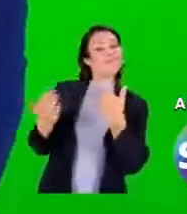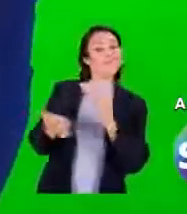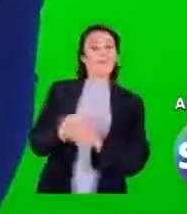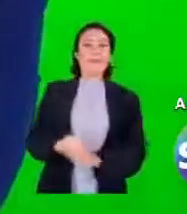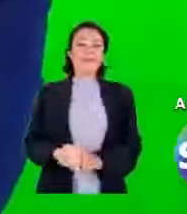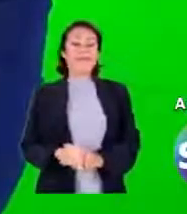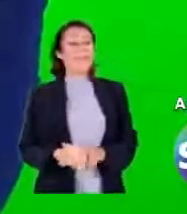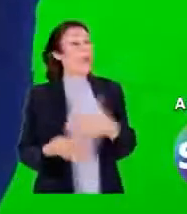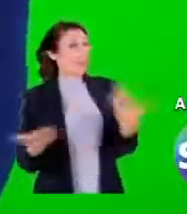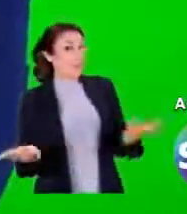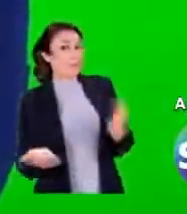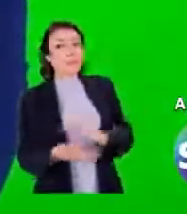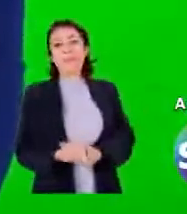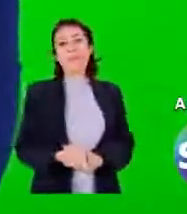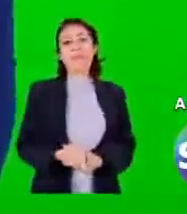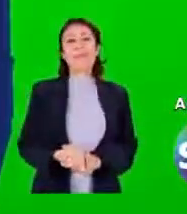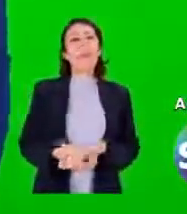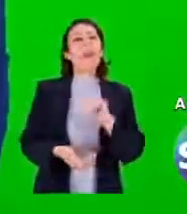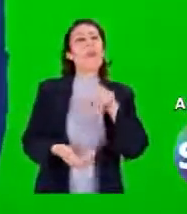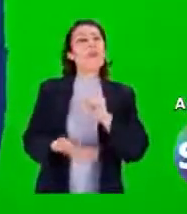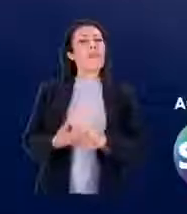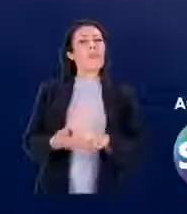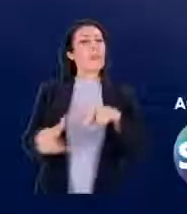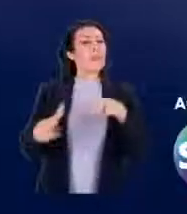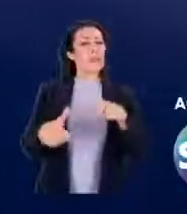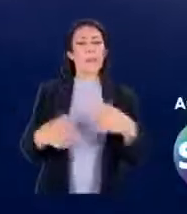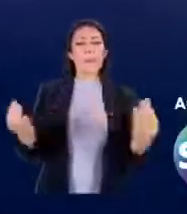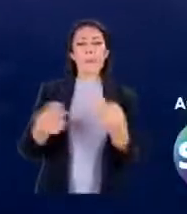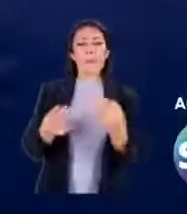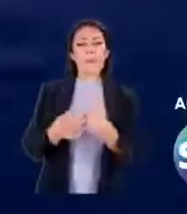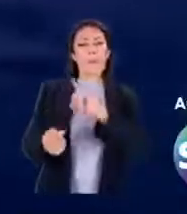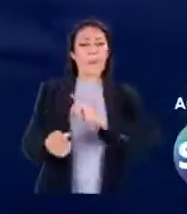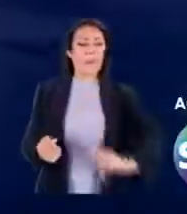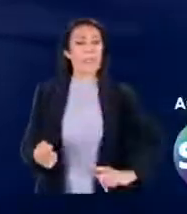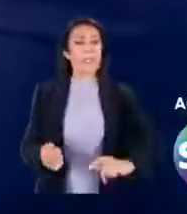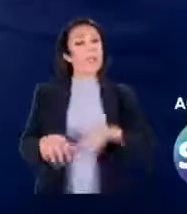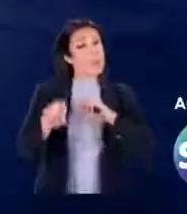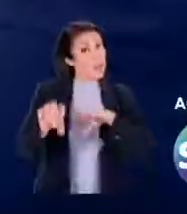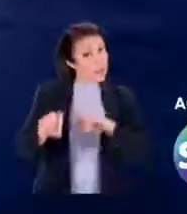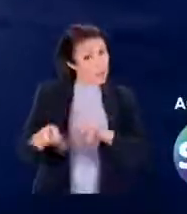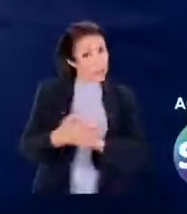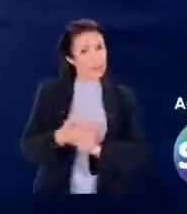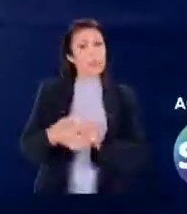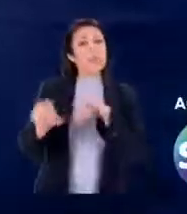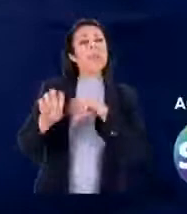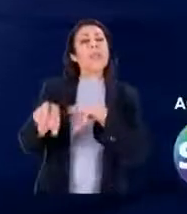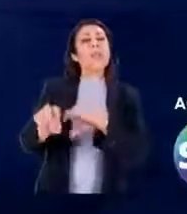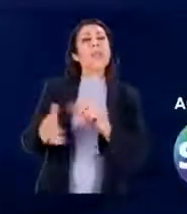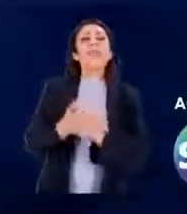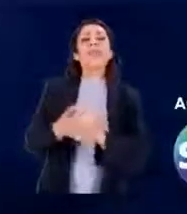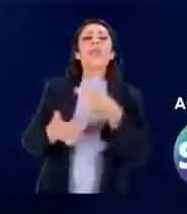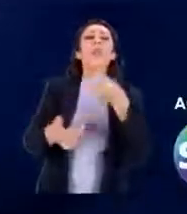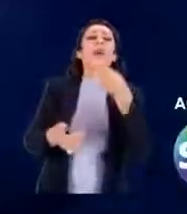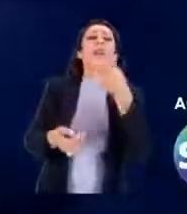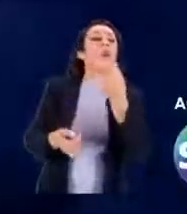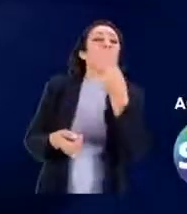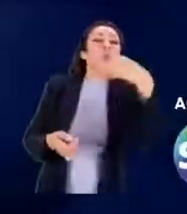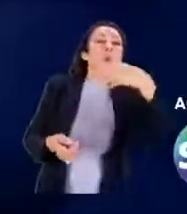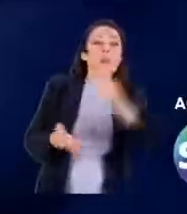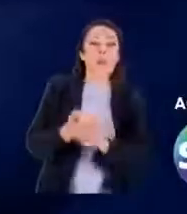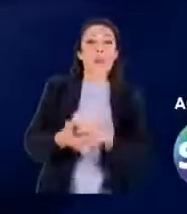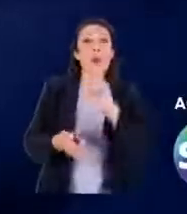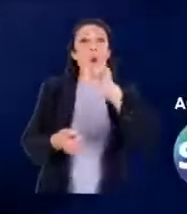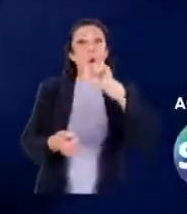bom você fez um bom trabalho com o governador também na educação na educação falar um minuto da educação